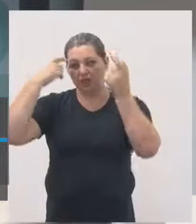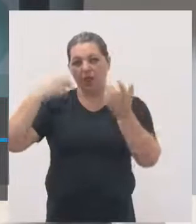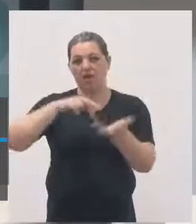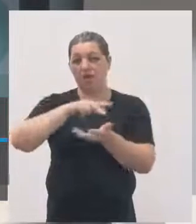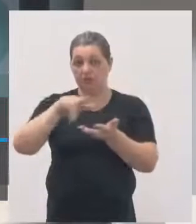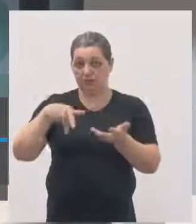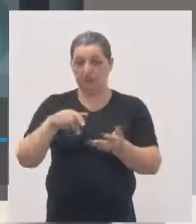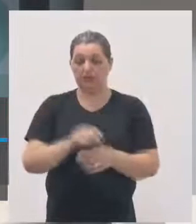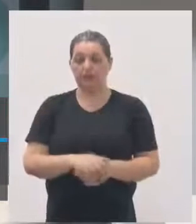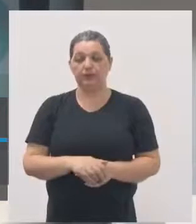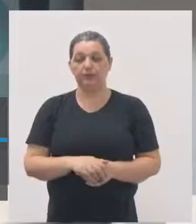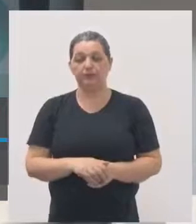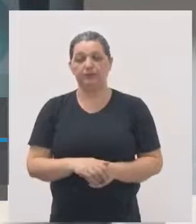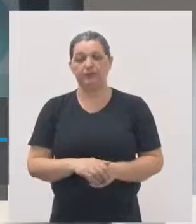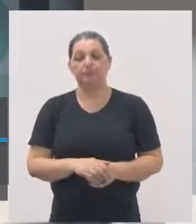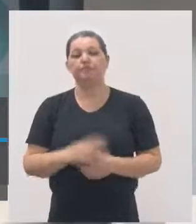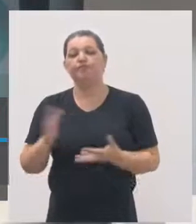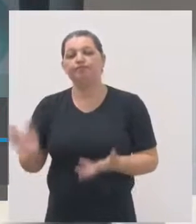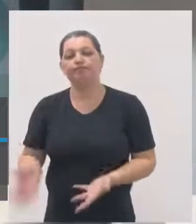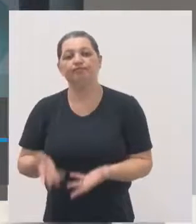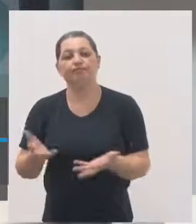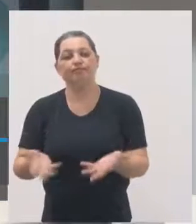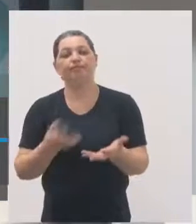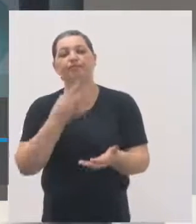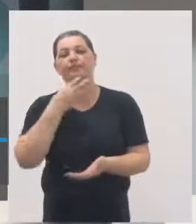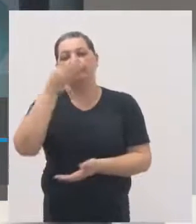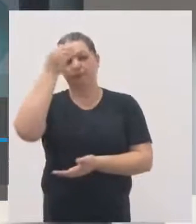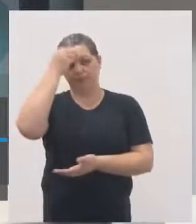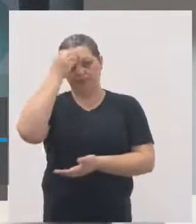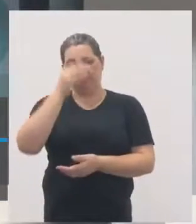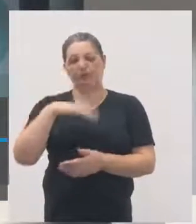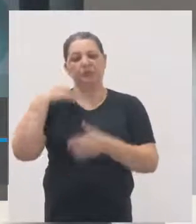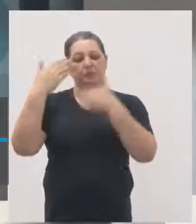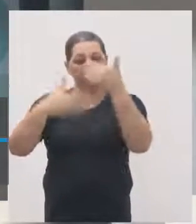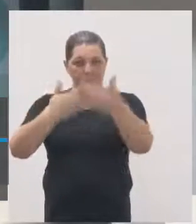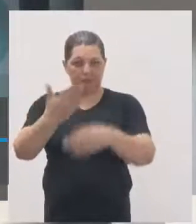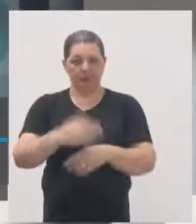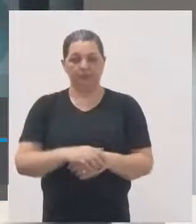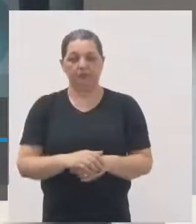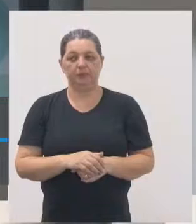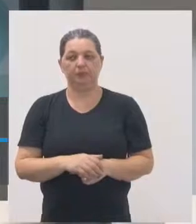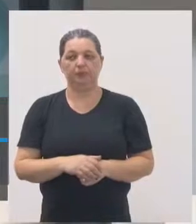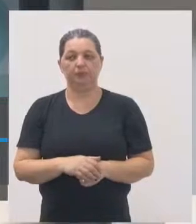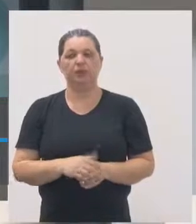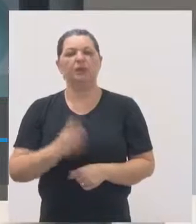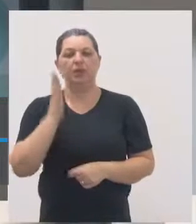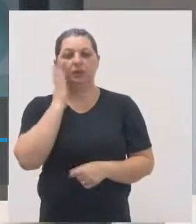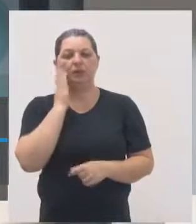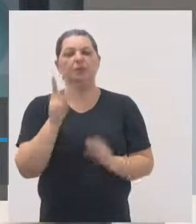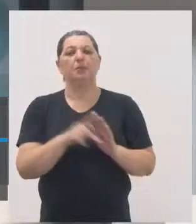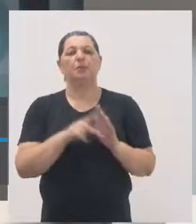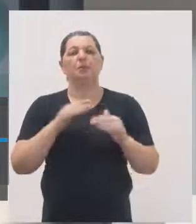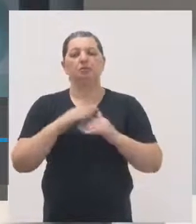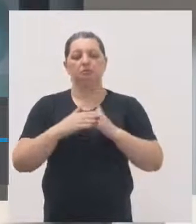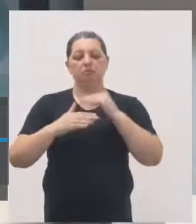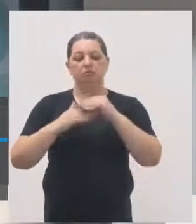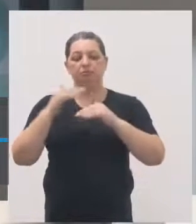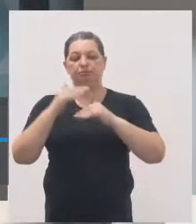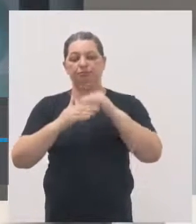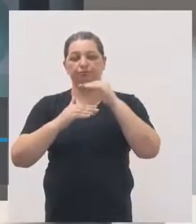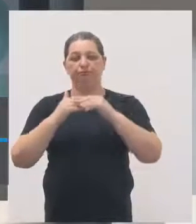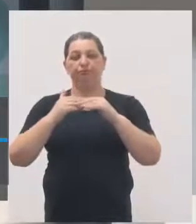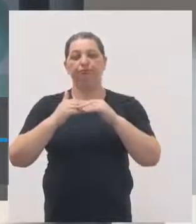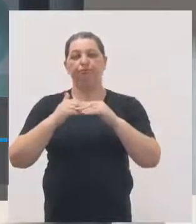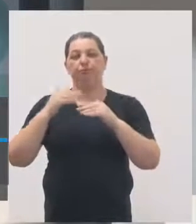isso estimula demais o conhecimento, né? A gente sabe que a construção do saber, ela se